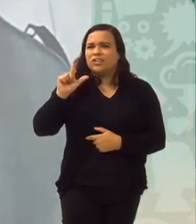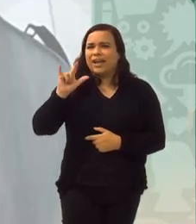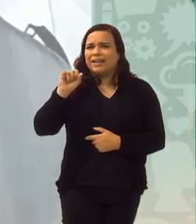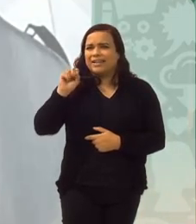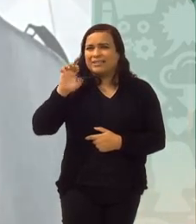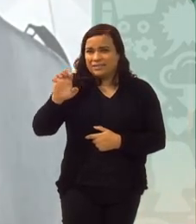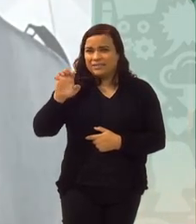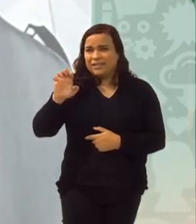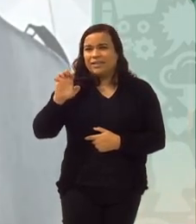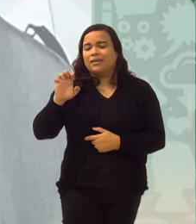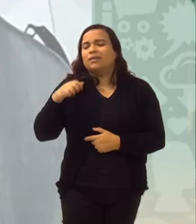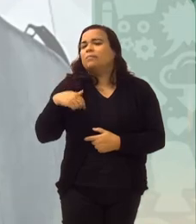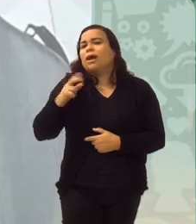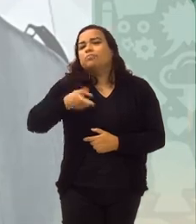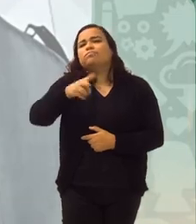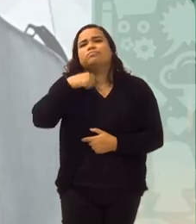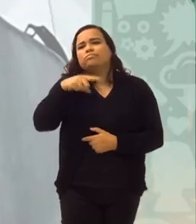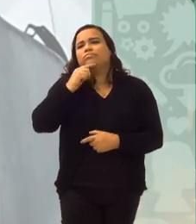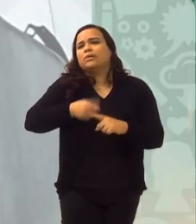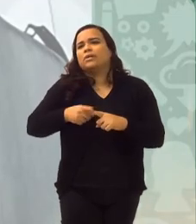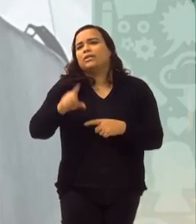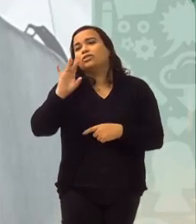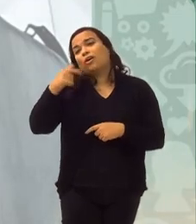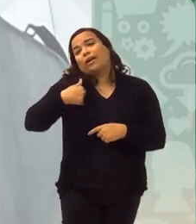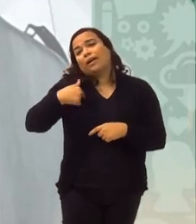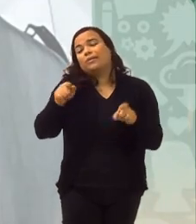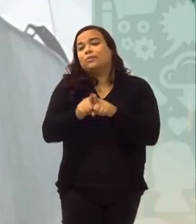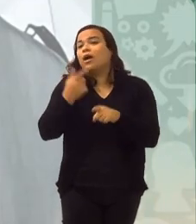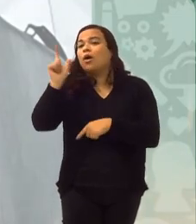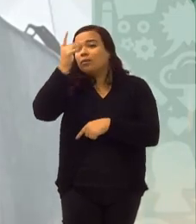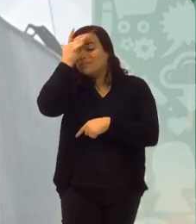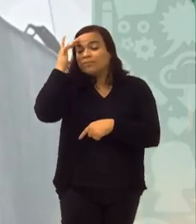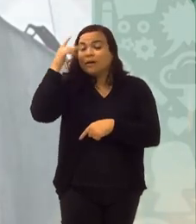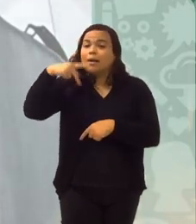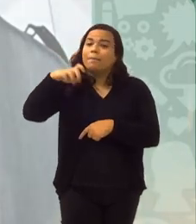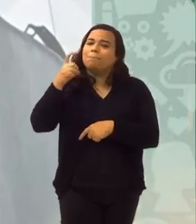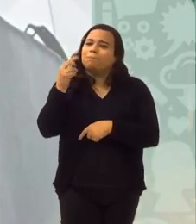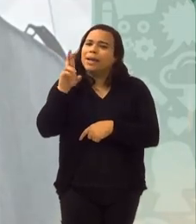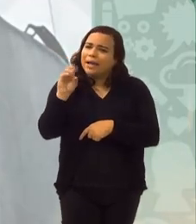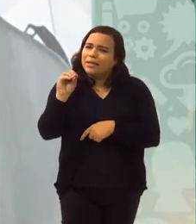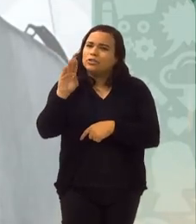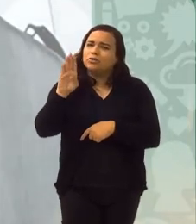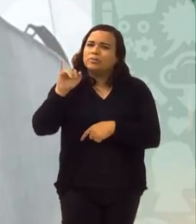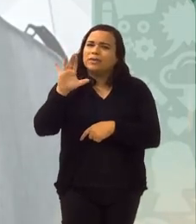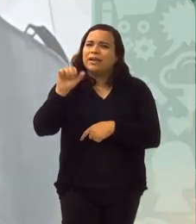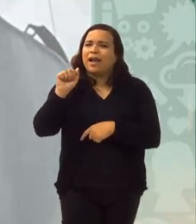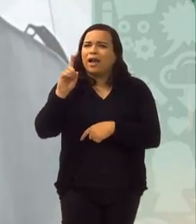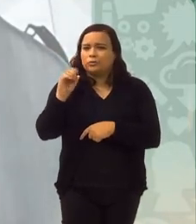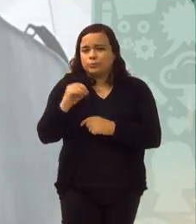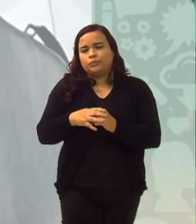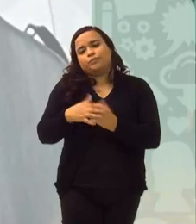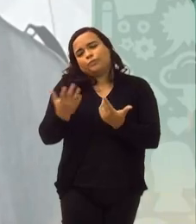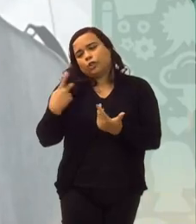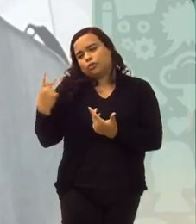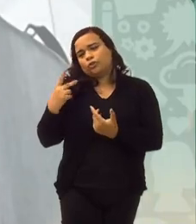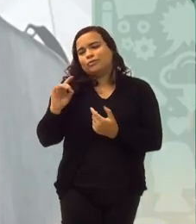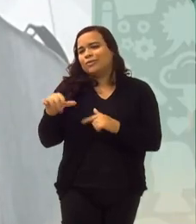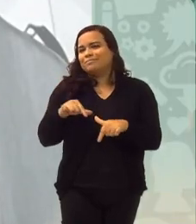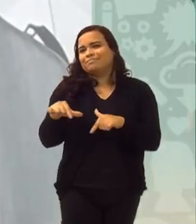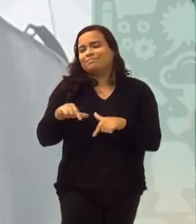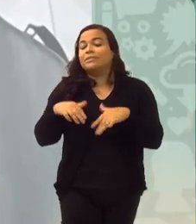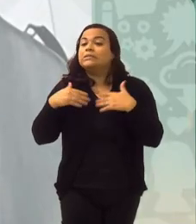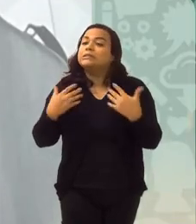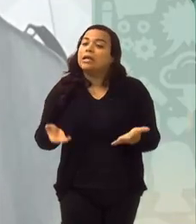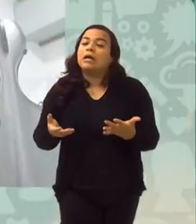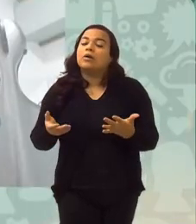jeito, porque só eu, e agora tem mais um colega que está comigo, que é o Pedro Bicardo, que é outro musicoterapeuta do Hospital da